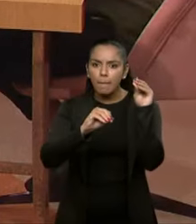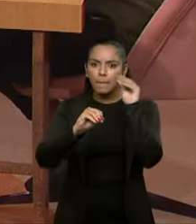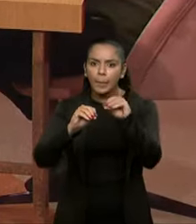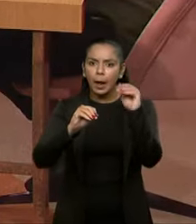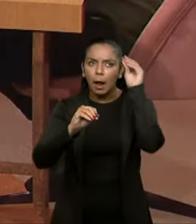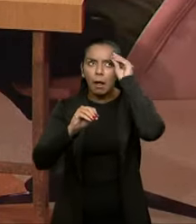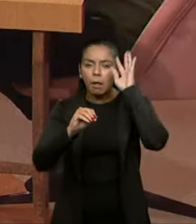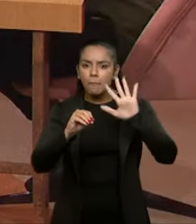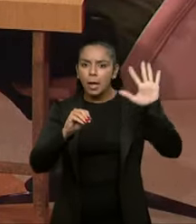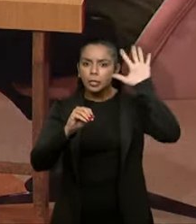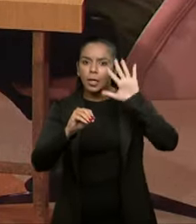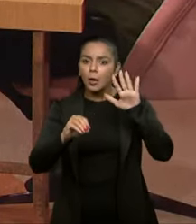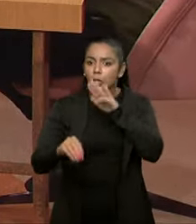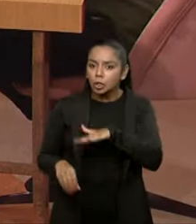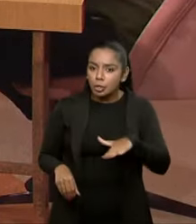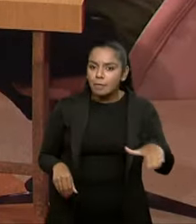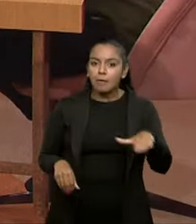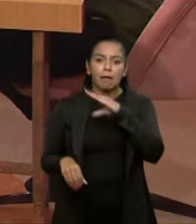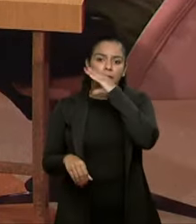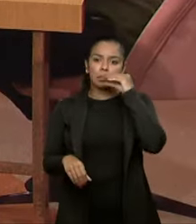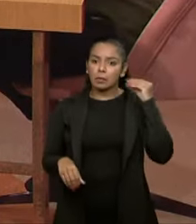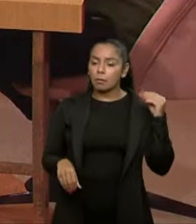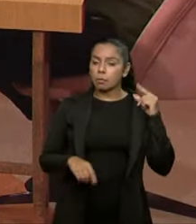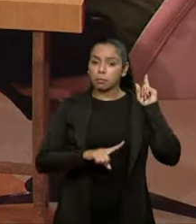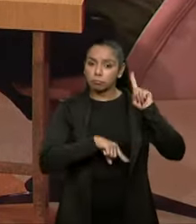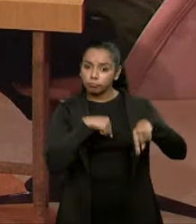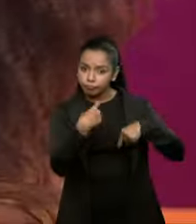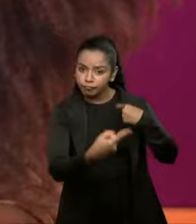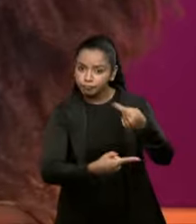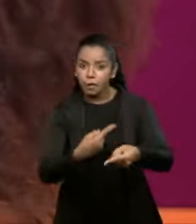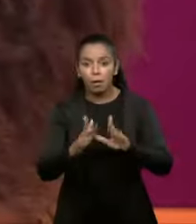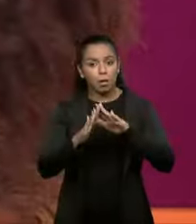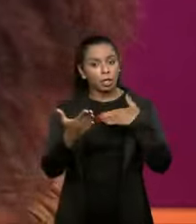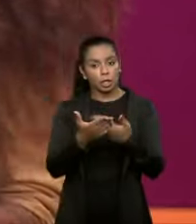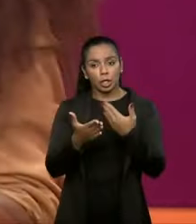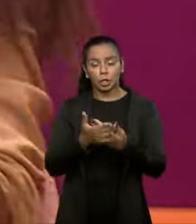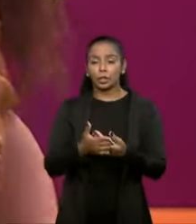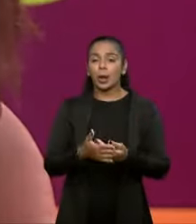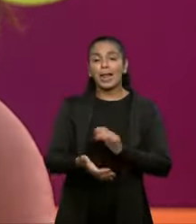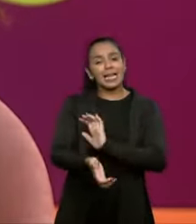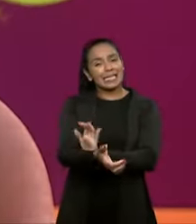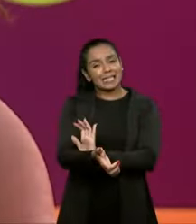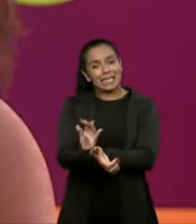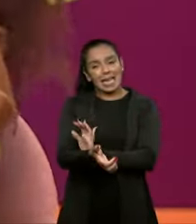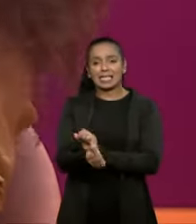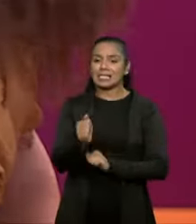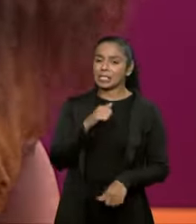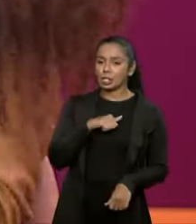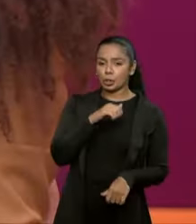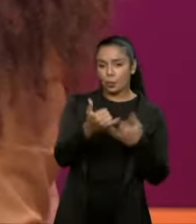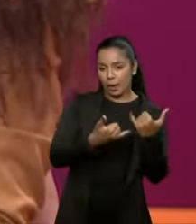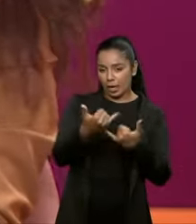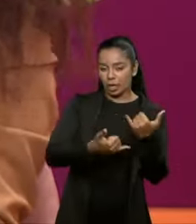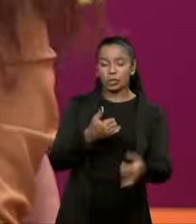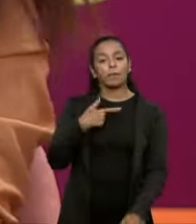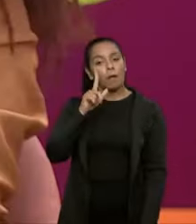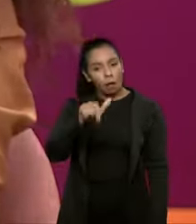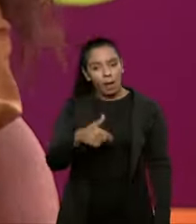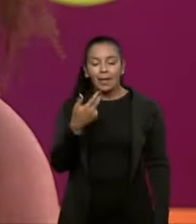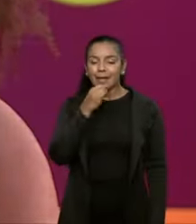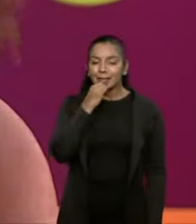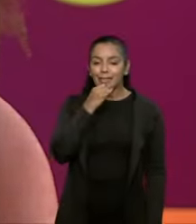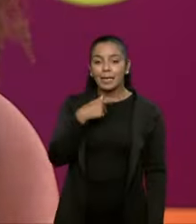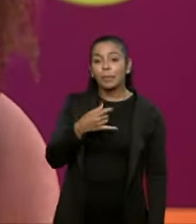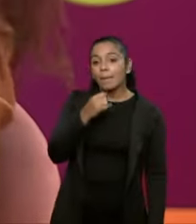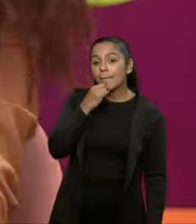dos adolescentes, e aí acaba sendo reproduzido na escola esse racismo recreativo. Pequenos apelidos, né? E aí eu venho de um contexto